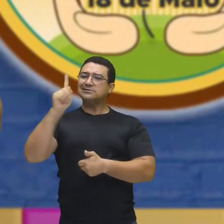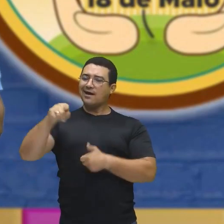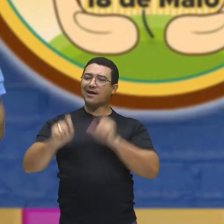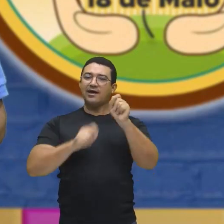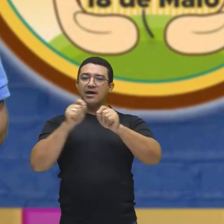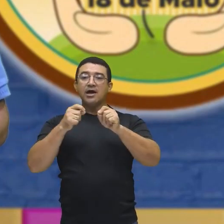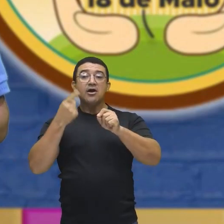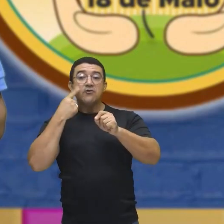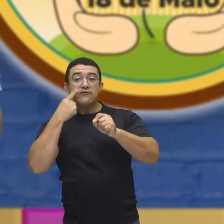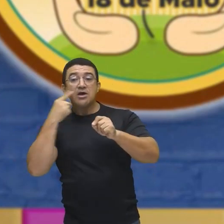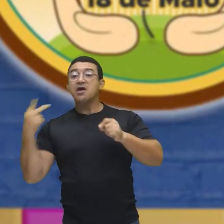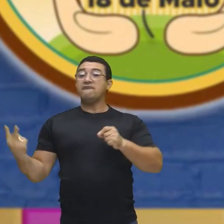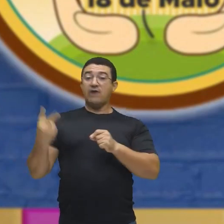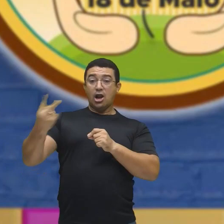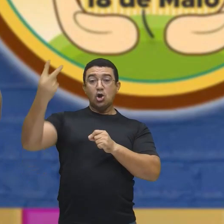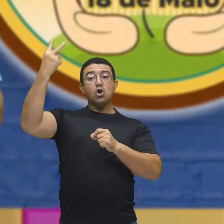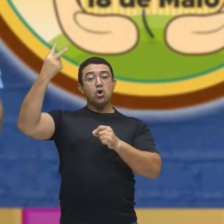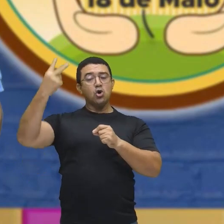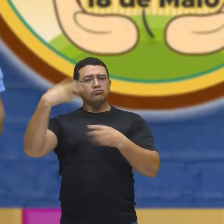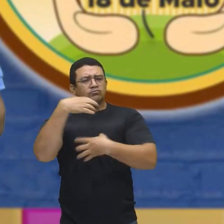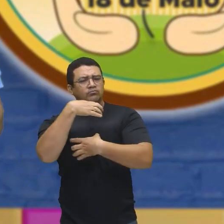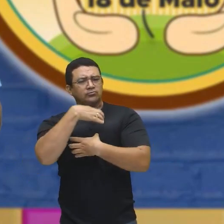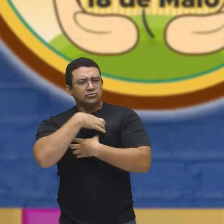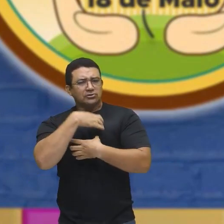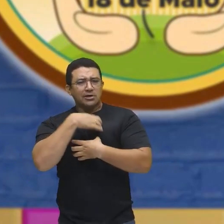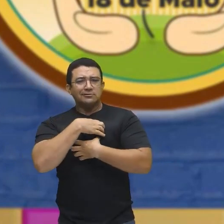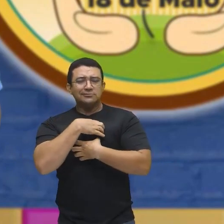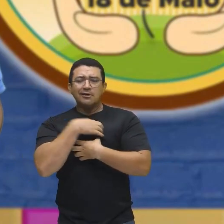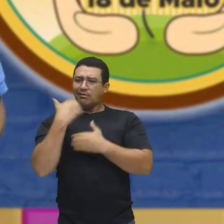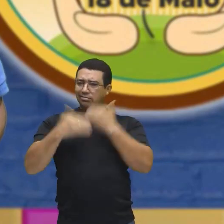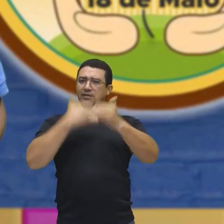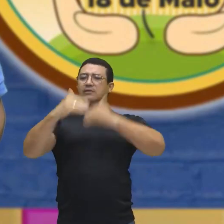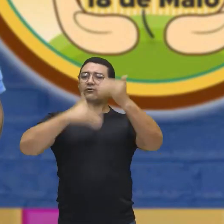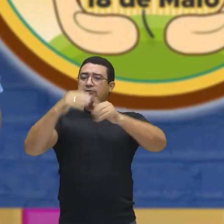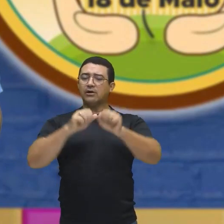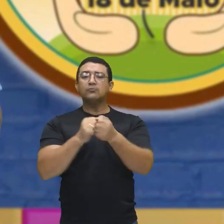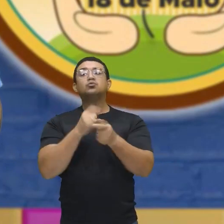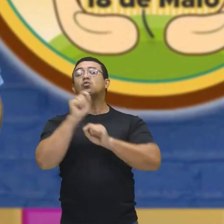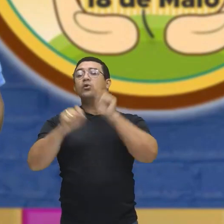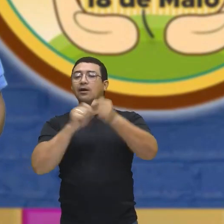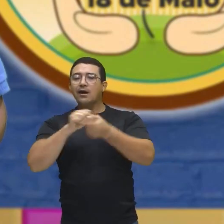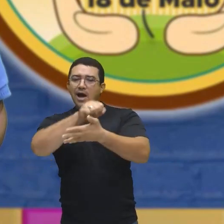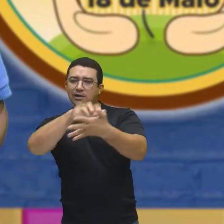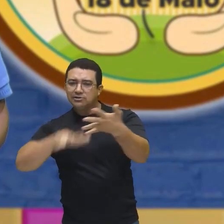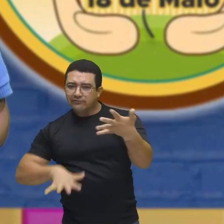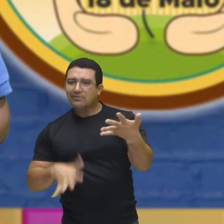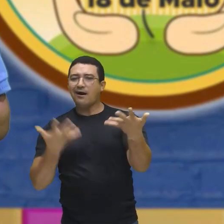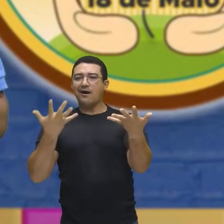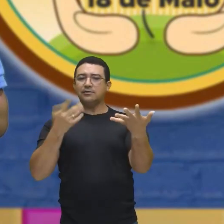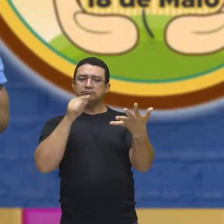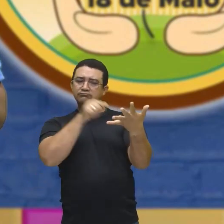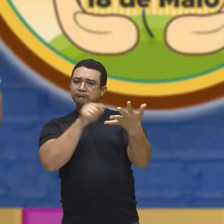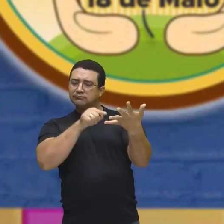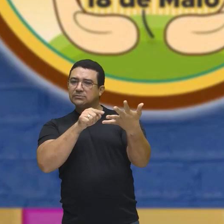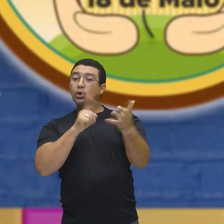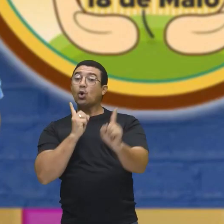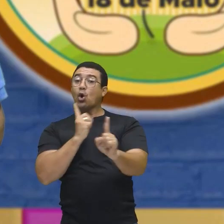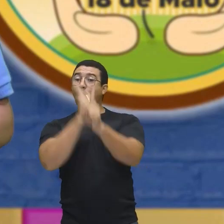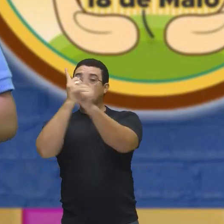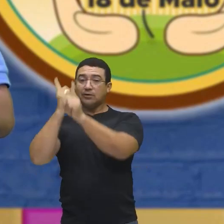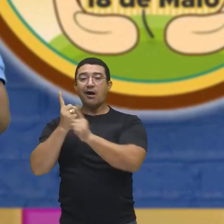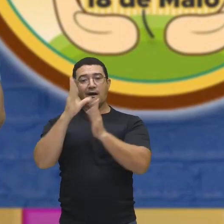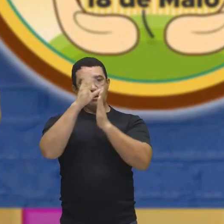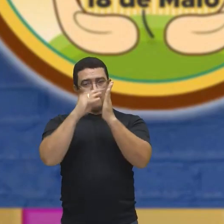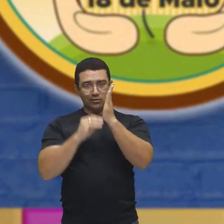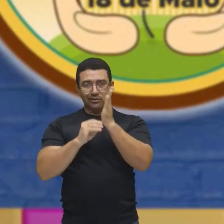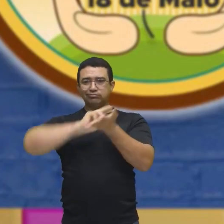seus valores, a sua sensibilidade em desenvolver uma atividade, em descobrir conteúdos. Então, a competência,